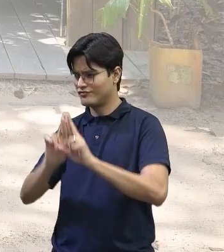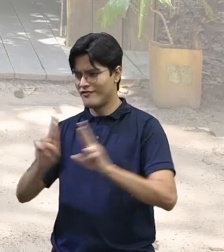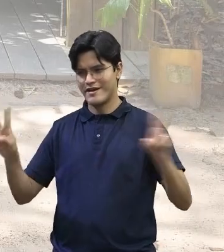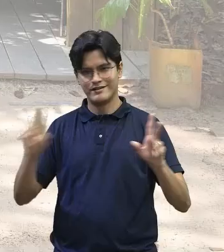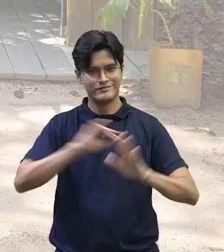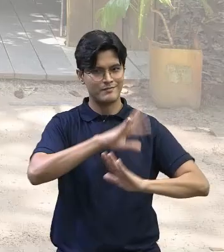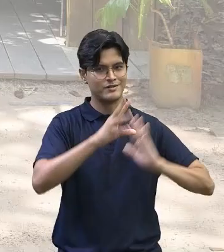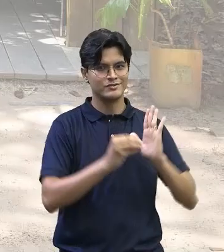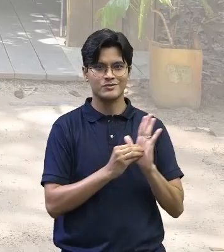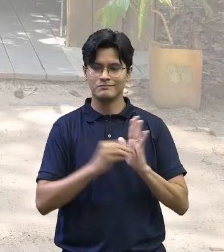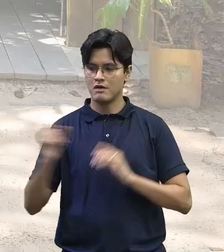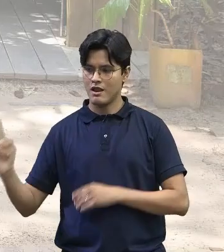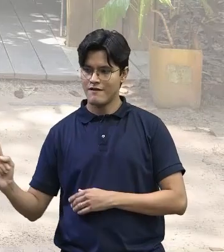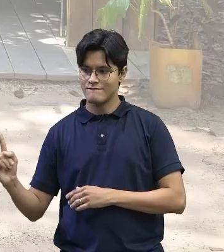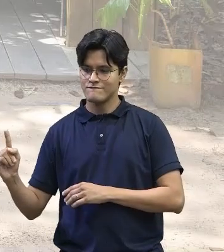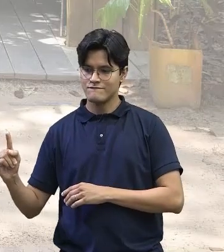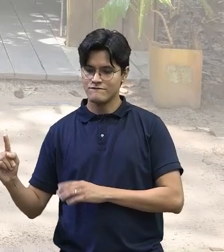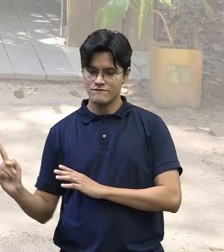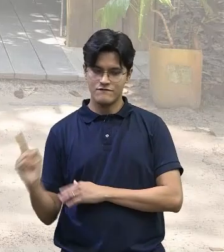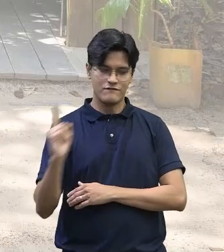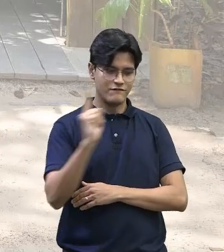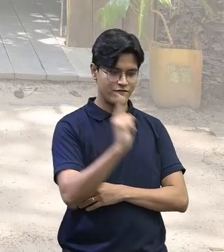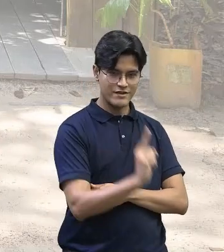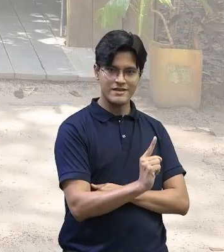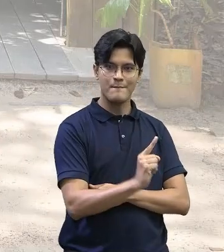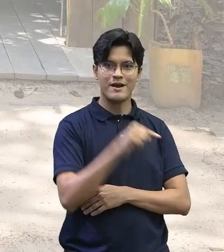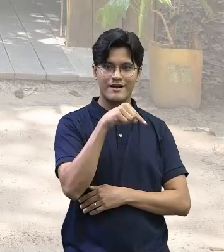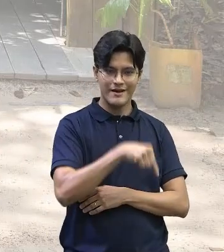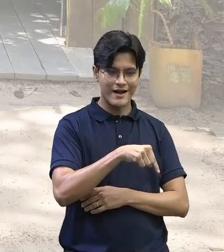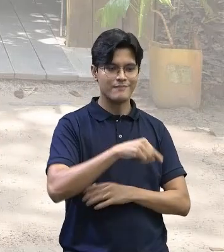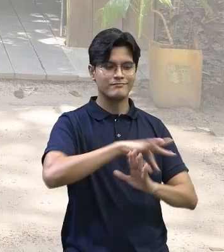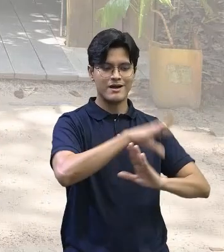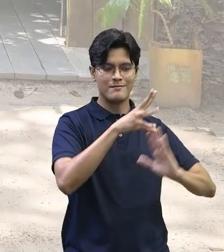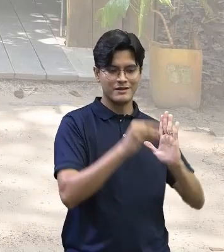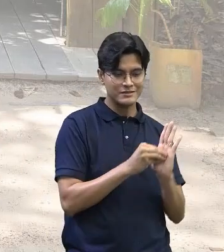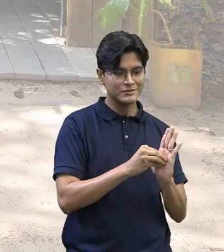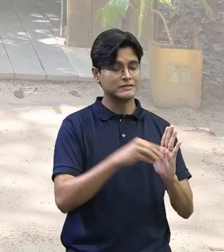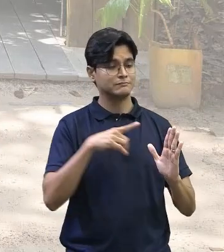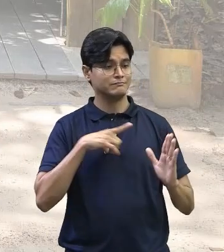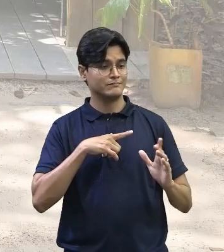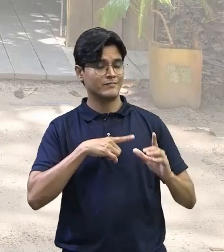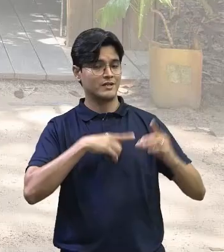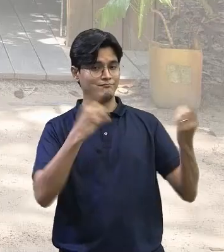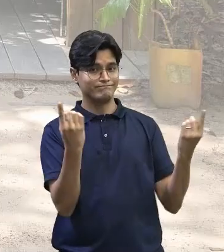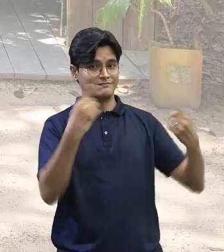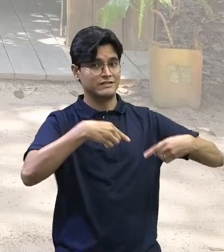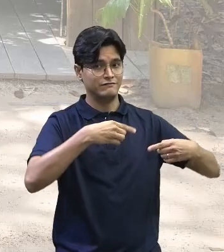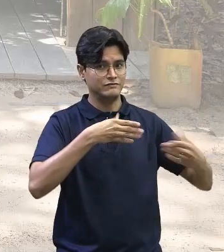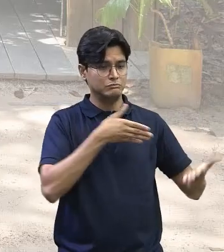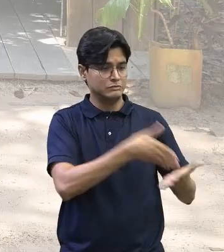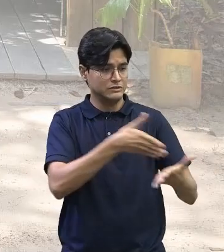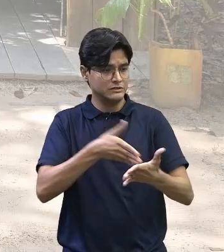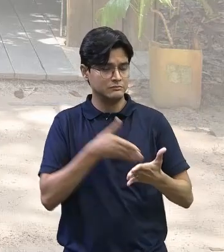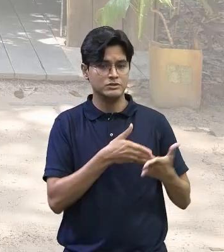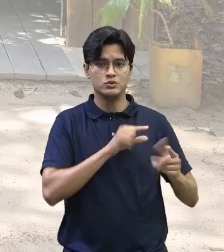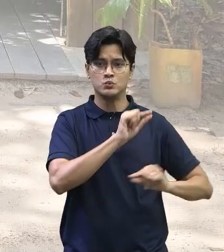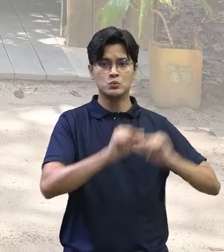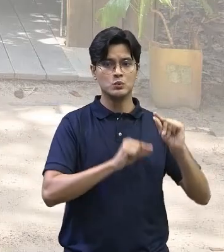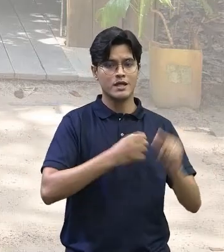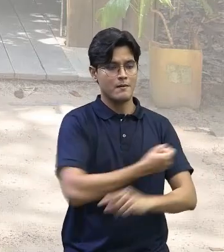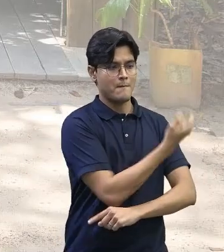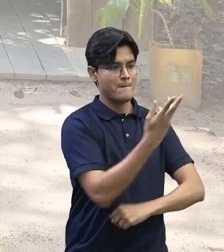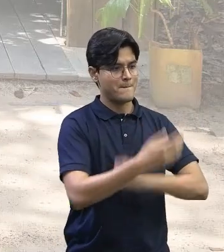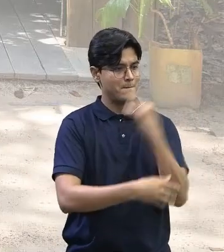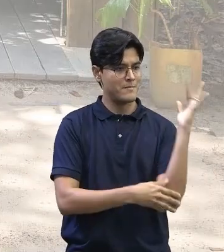amazônica, ele tinha que lidar com esse primeiro obstáculo, por assim dizer, que era basicamente a floresta, a mata fechada, todo o território que